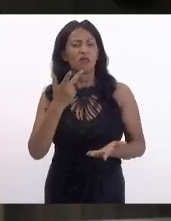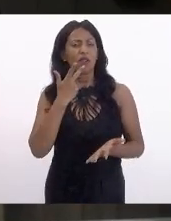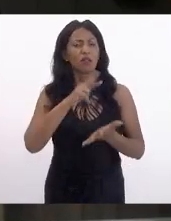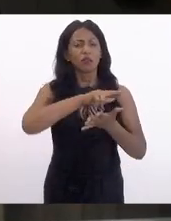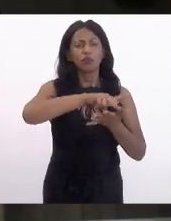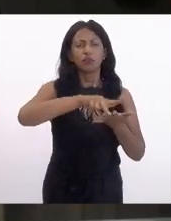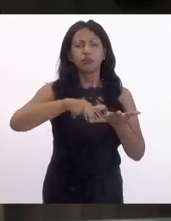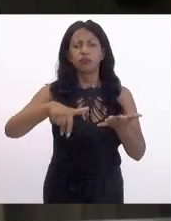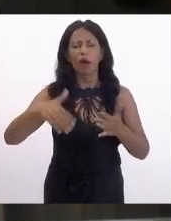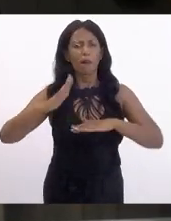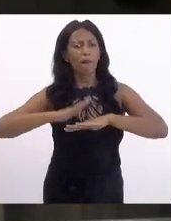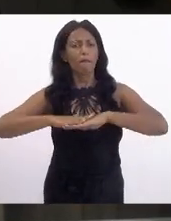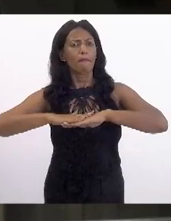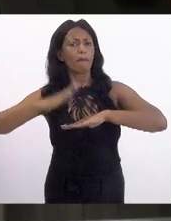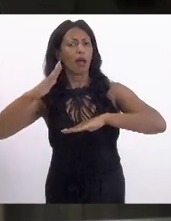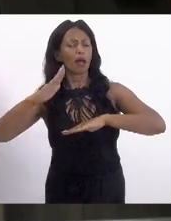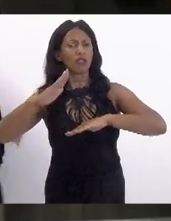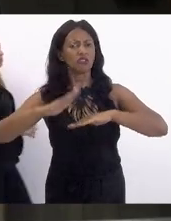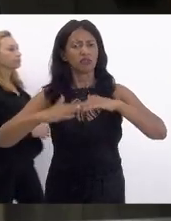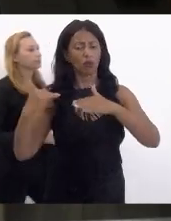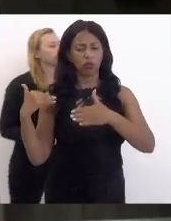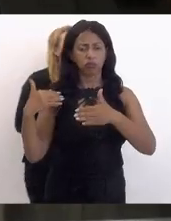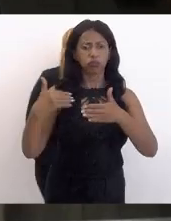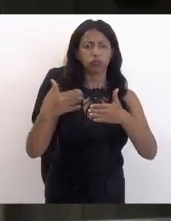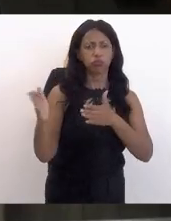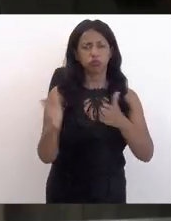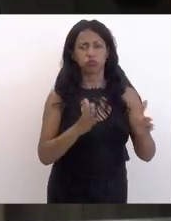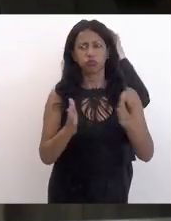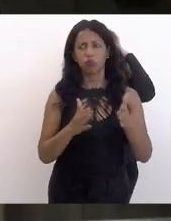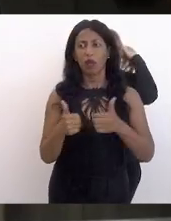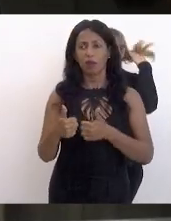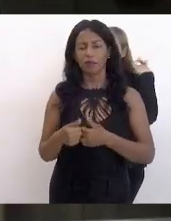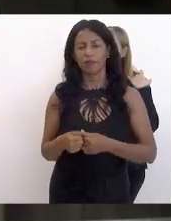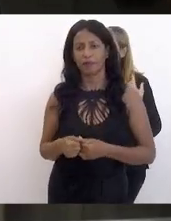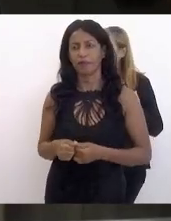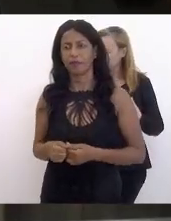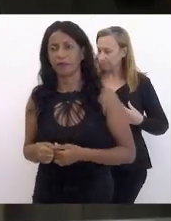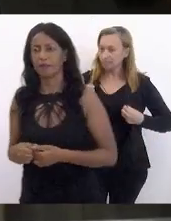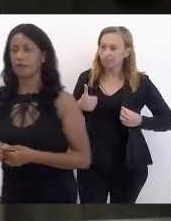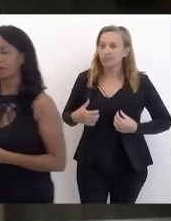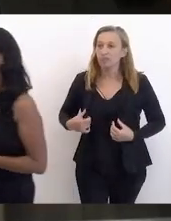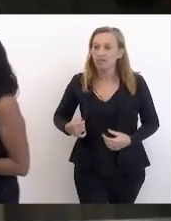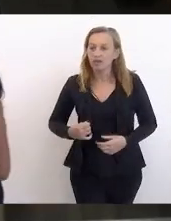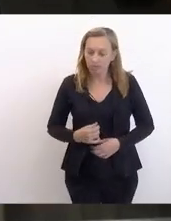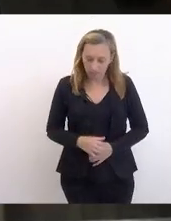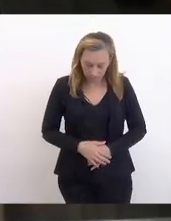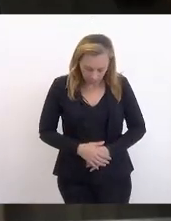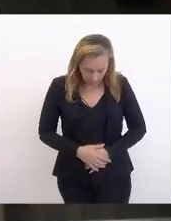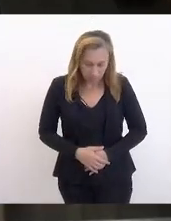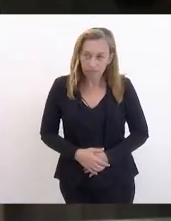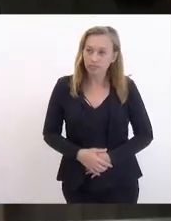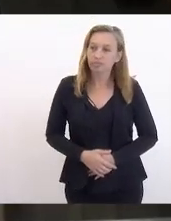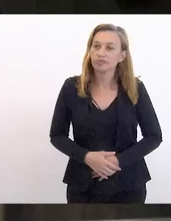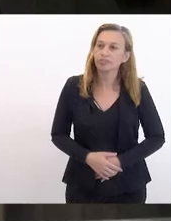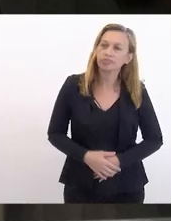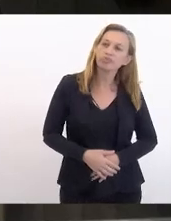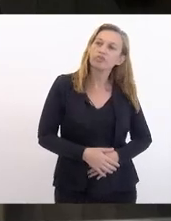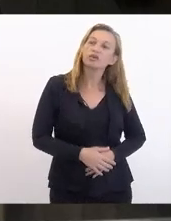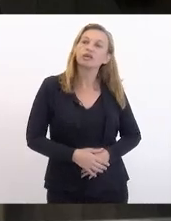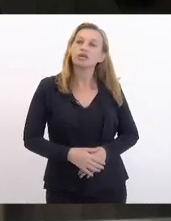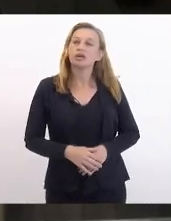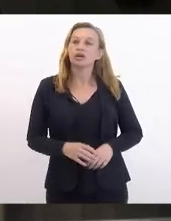Keynes são mais contemporâneo e quem trabalha também o tema da sexualidade